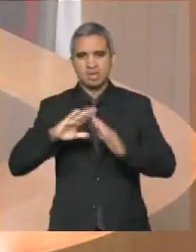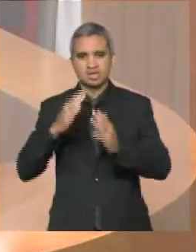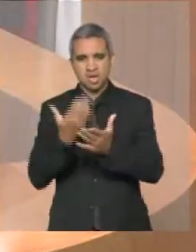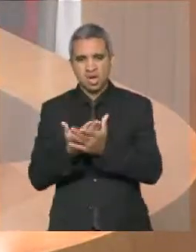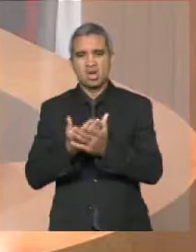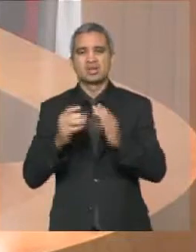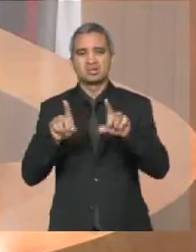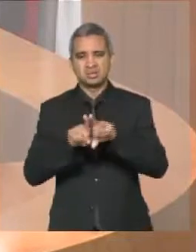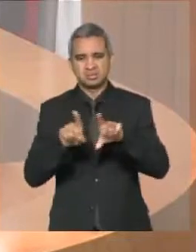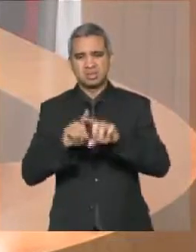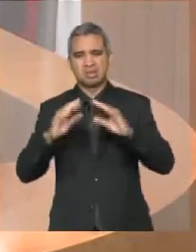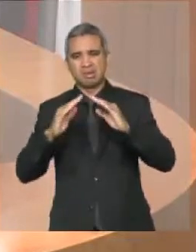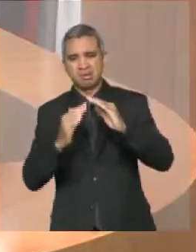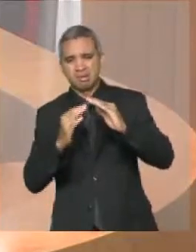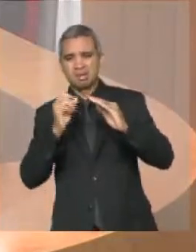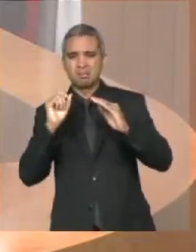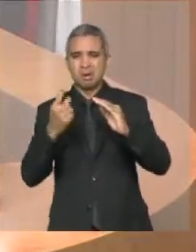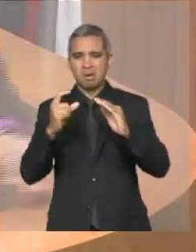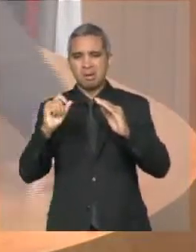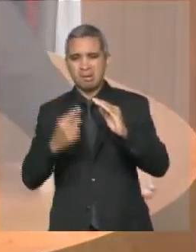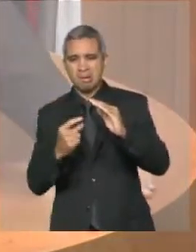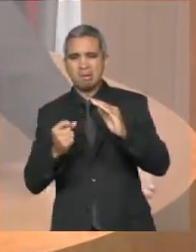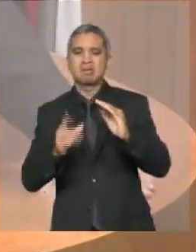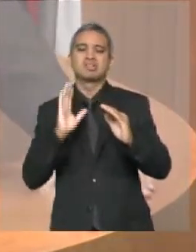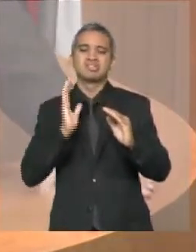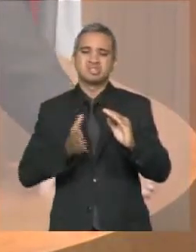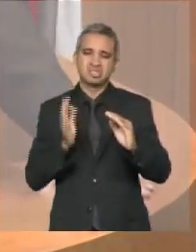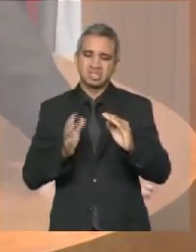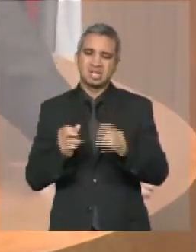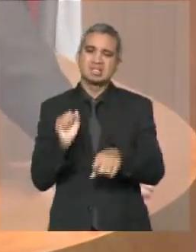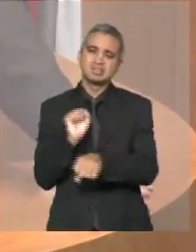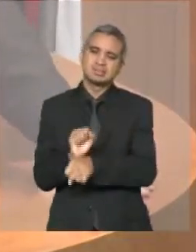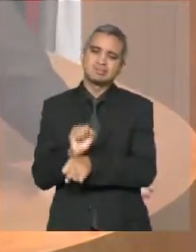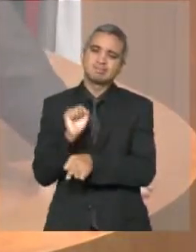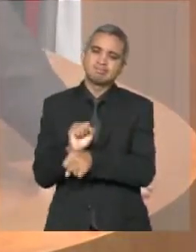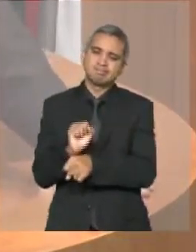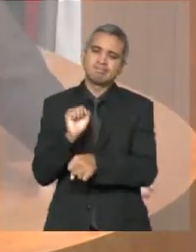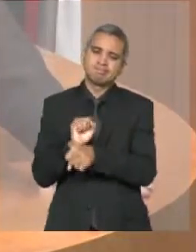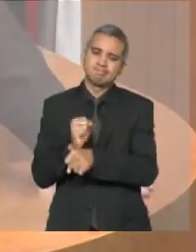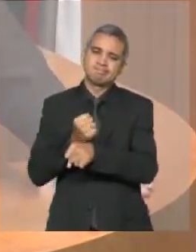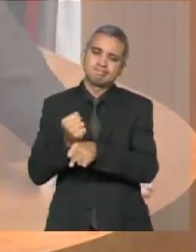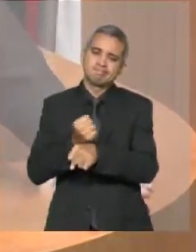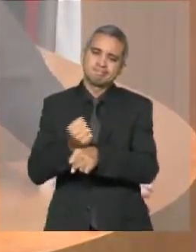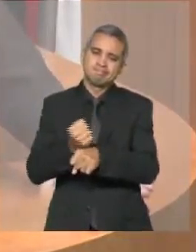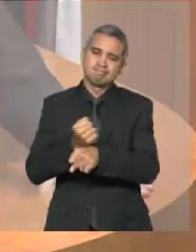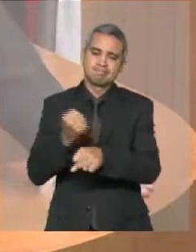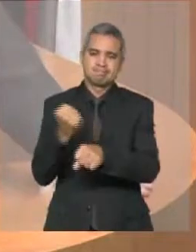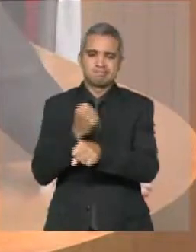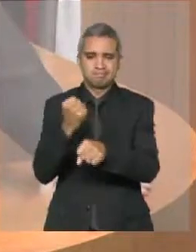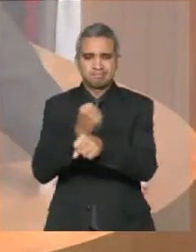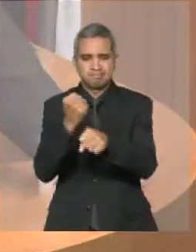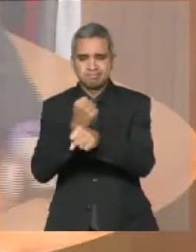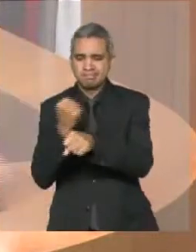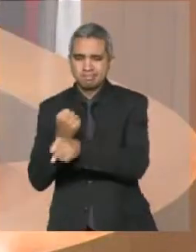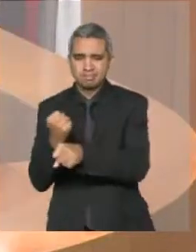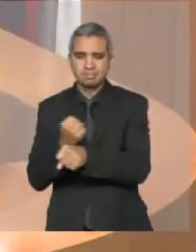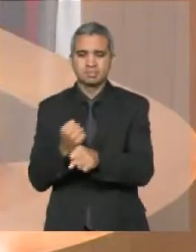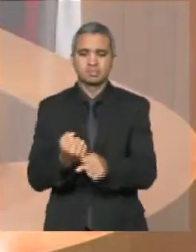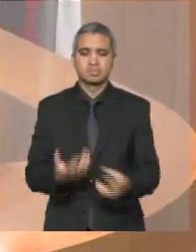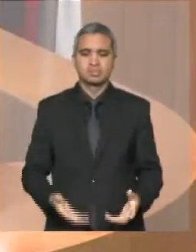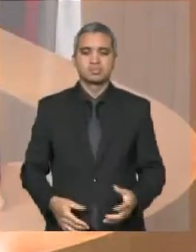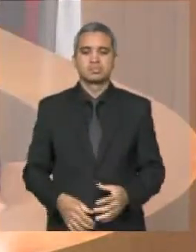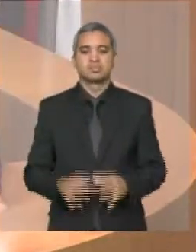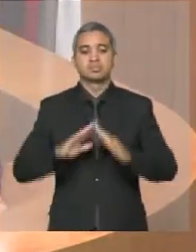muitos anos precisa desse apoio, dessa reforma, para que possa trazer essa dignidade aos estudantes.